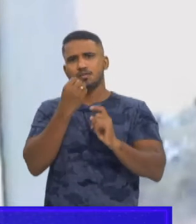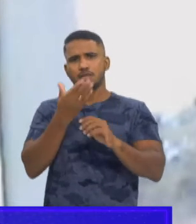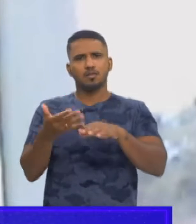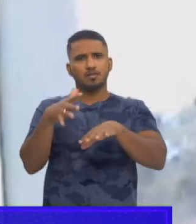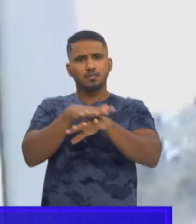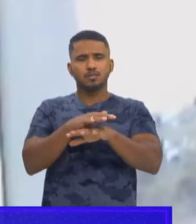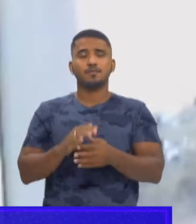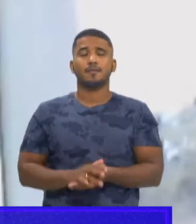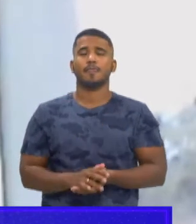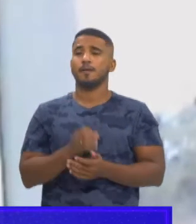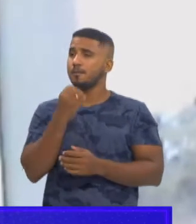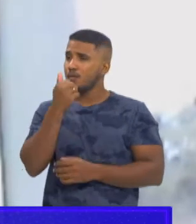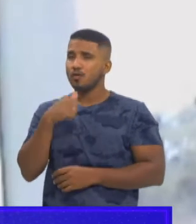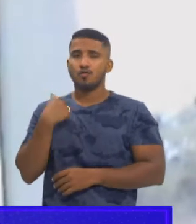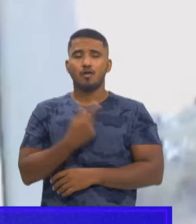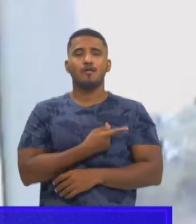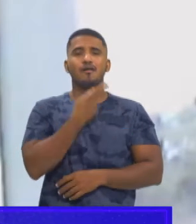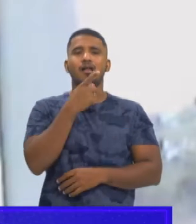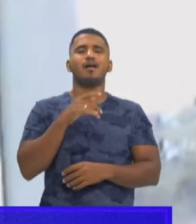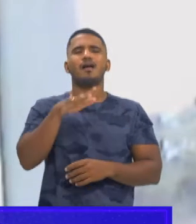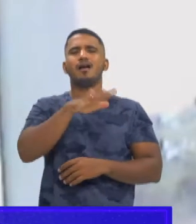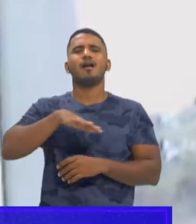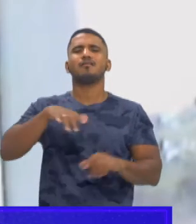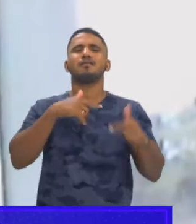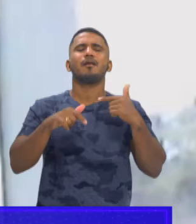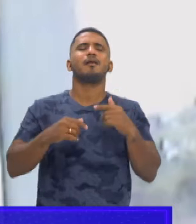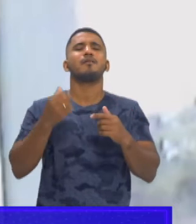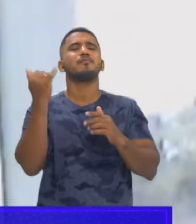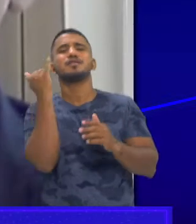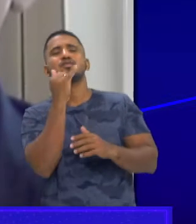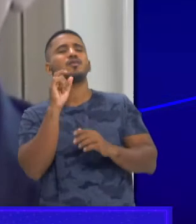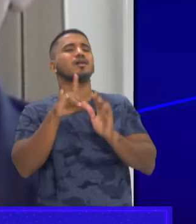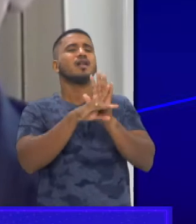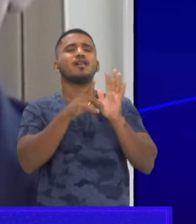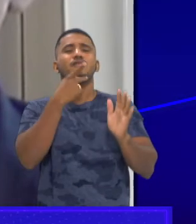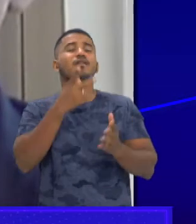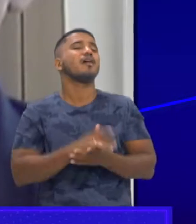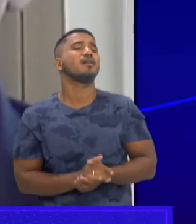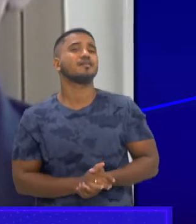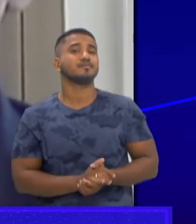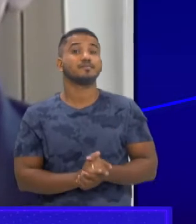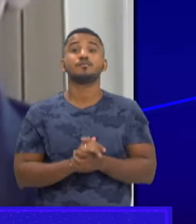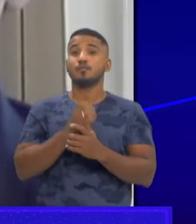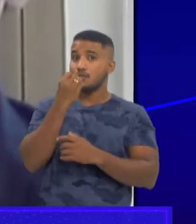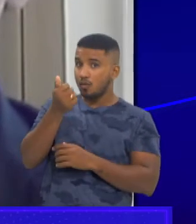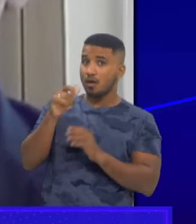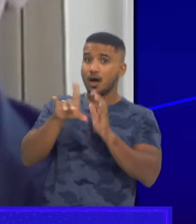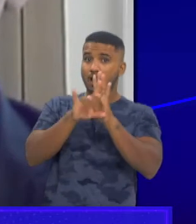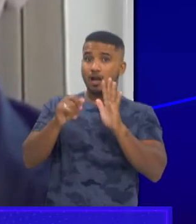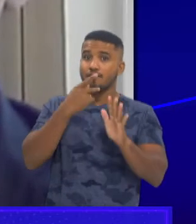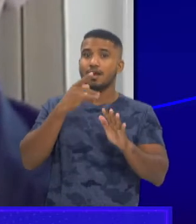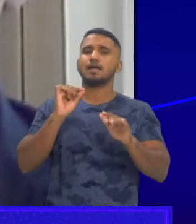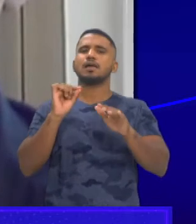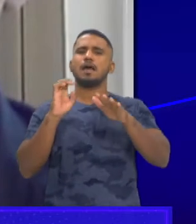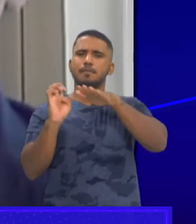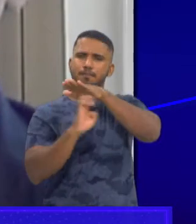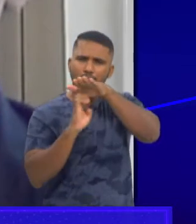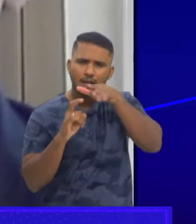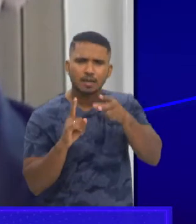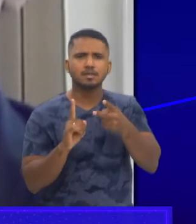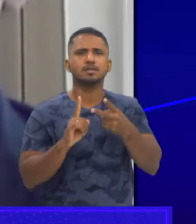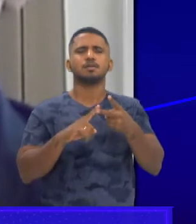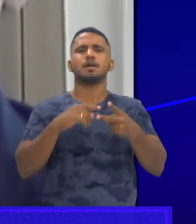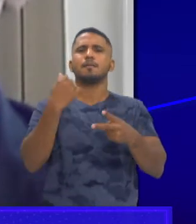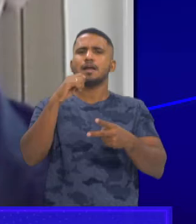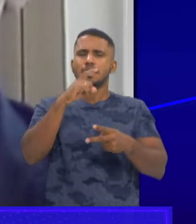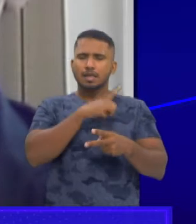gente consiga alcançar uma sociedade mais inclusiva. Bom, já que nós estamos no campo do trabalho, o